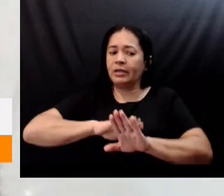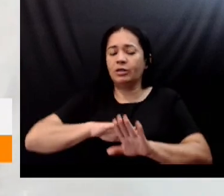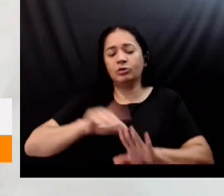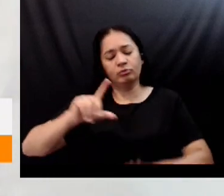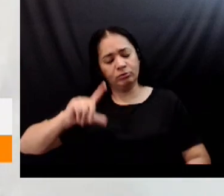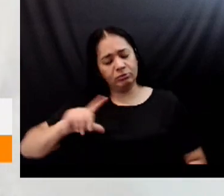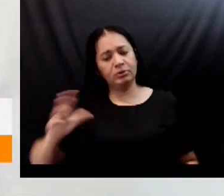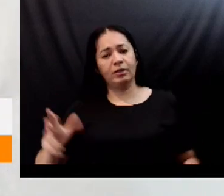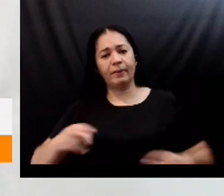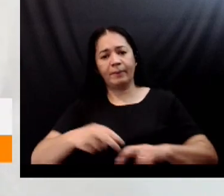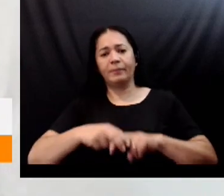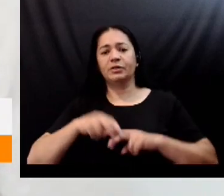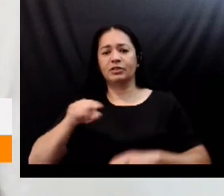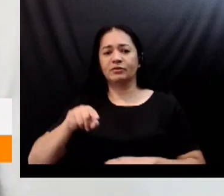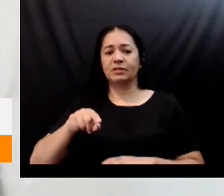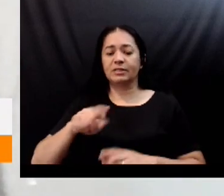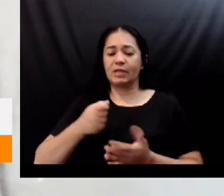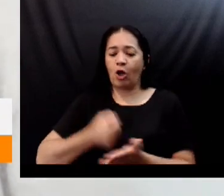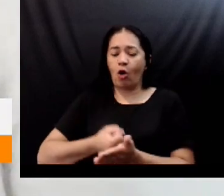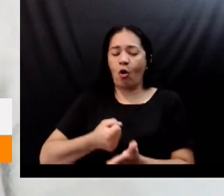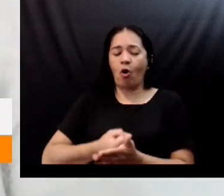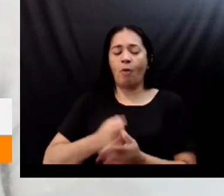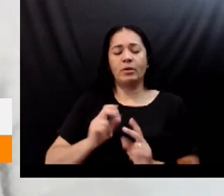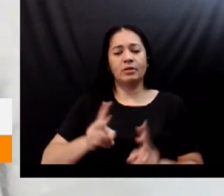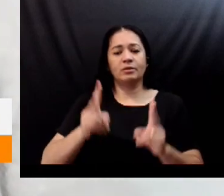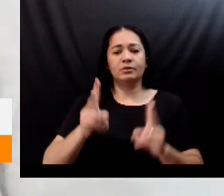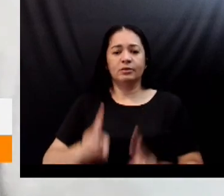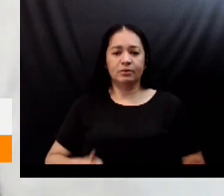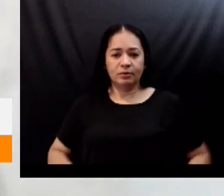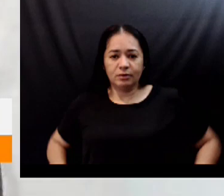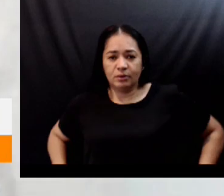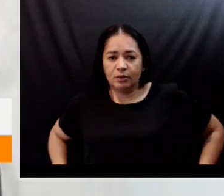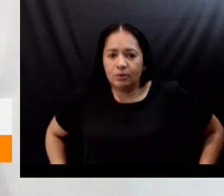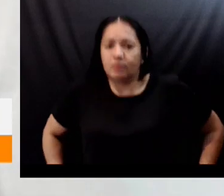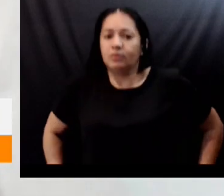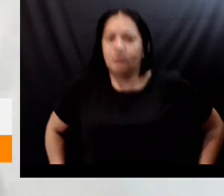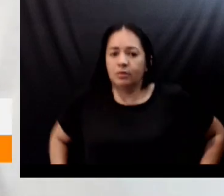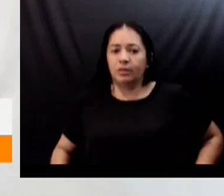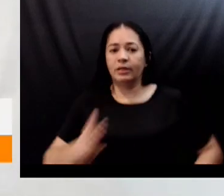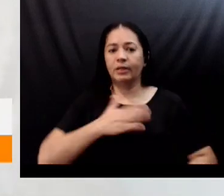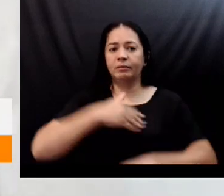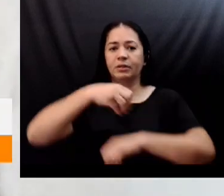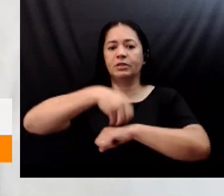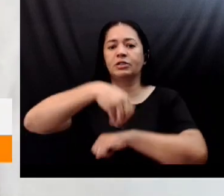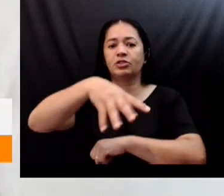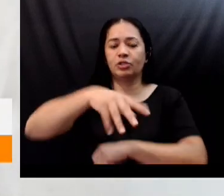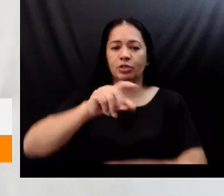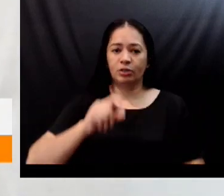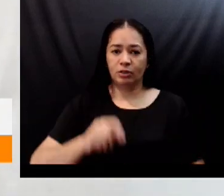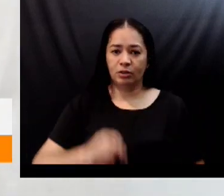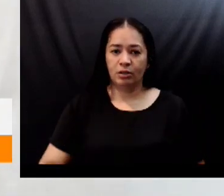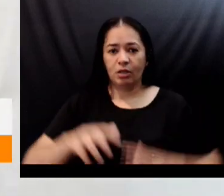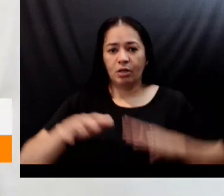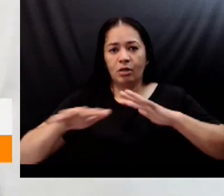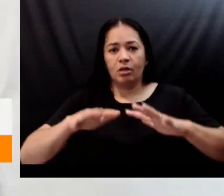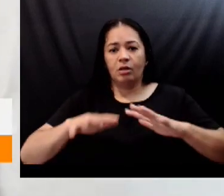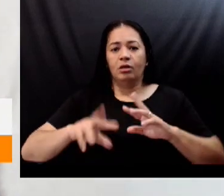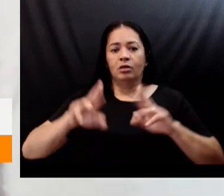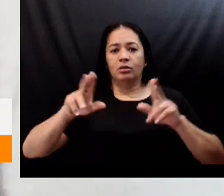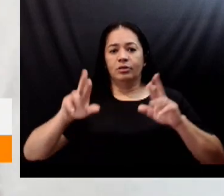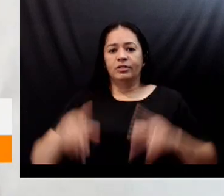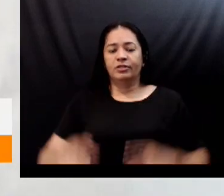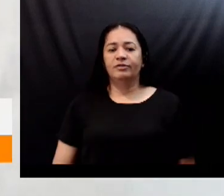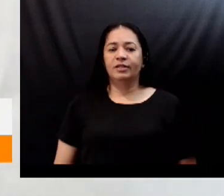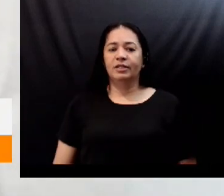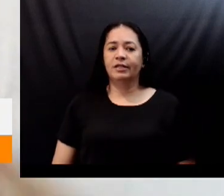você está se cobrando o tempo todo. Então, a minha dica, Bruno, coloca um movimento diferente aos domingos. Sei